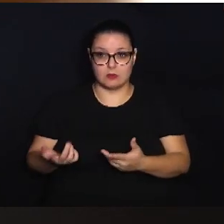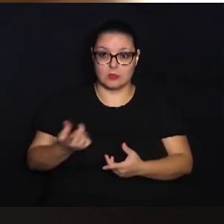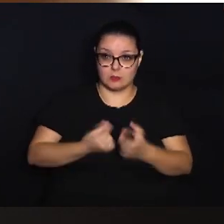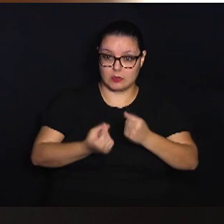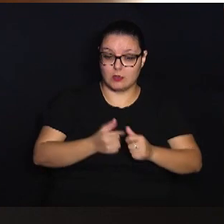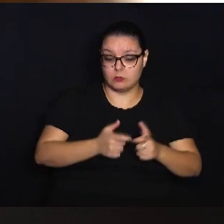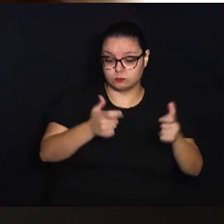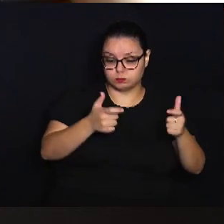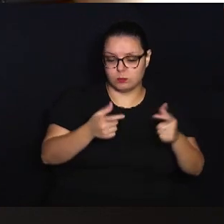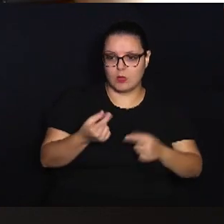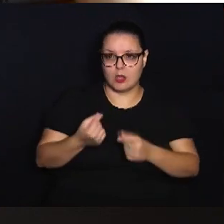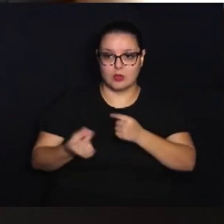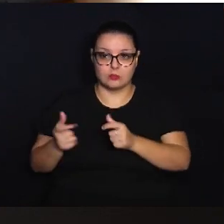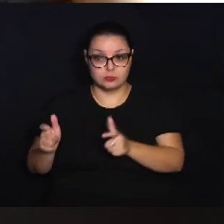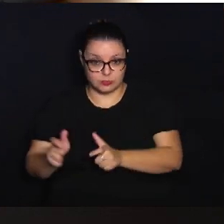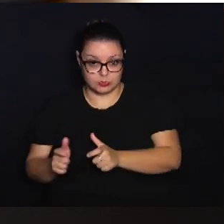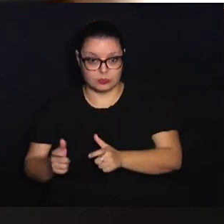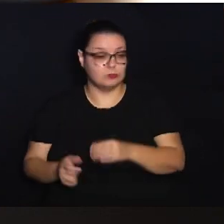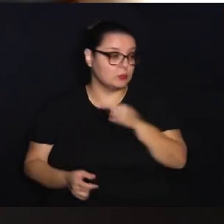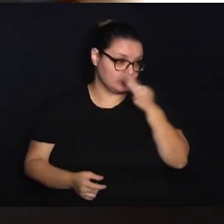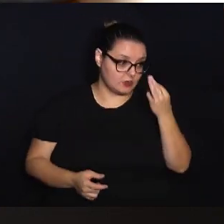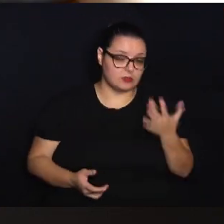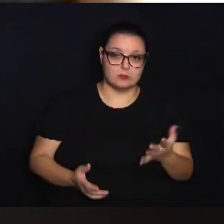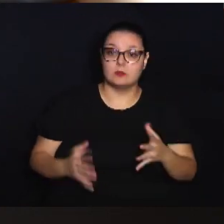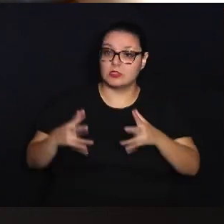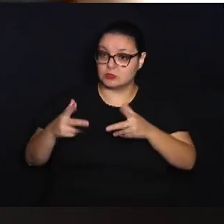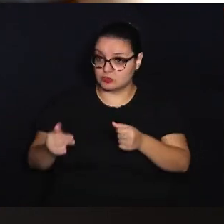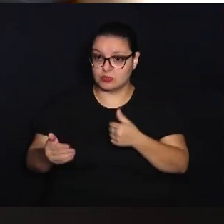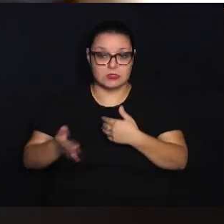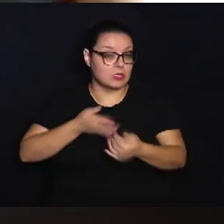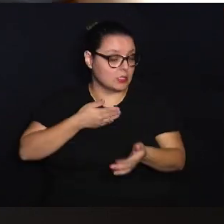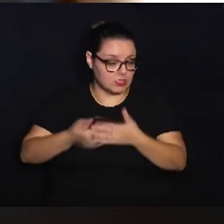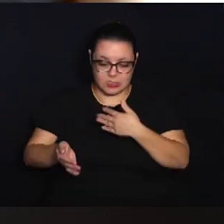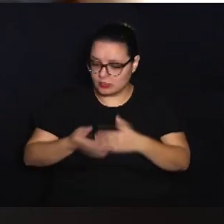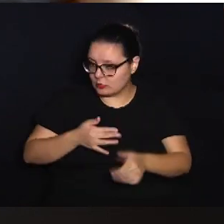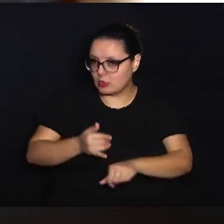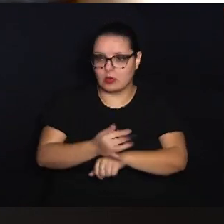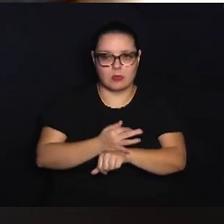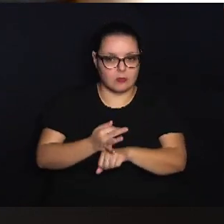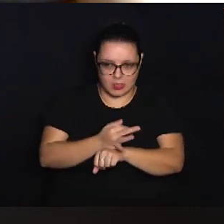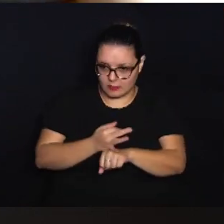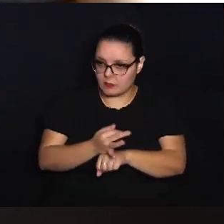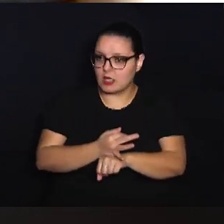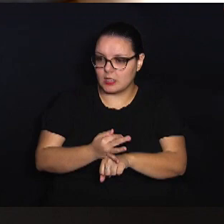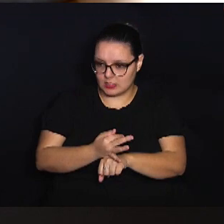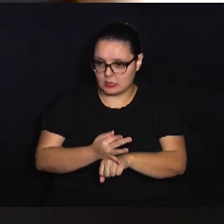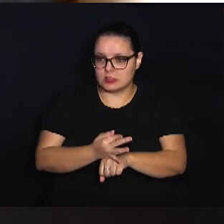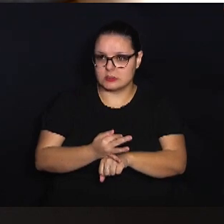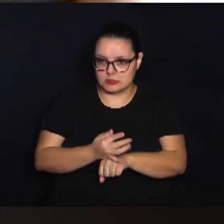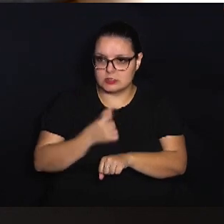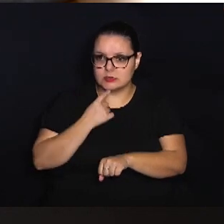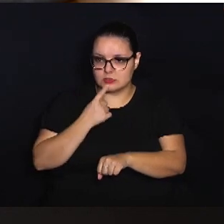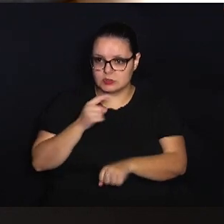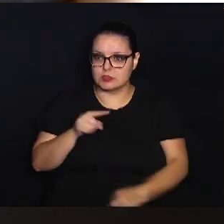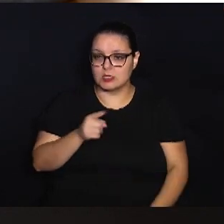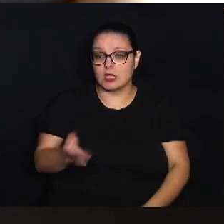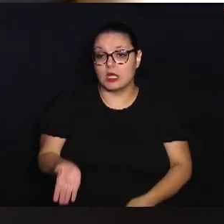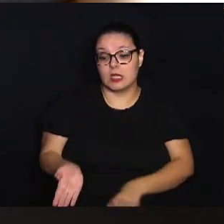de orçamento alto e orçamento reduzido, né? Mas toda e qualquer férias, né, ela